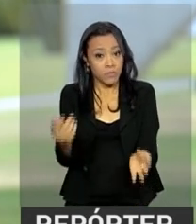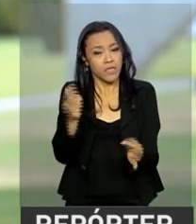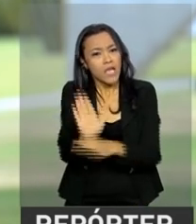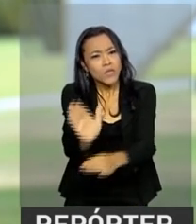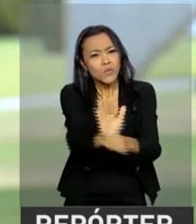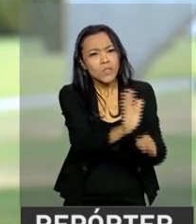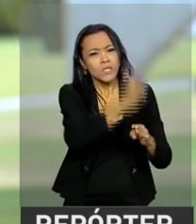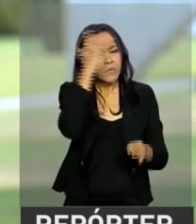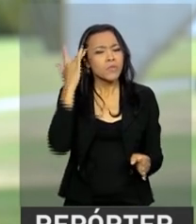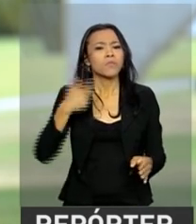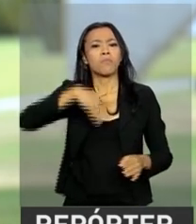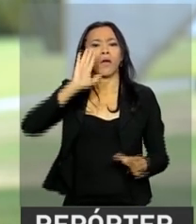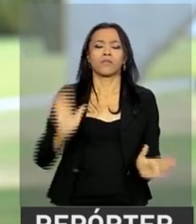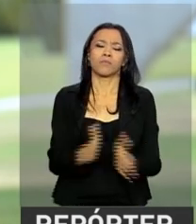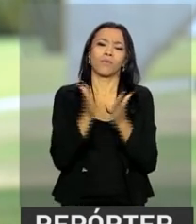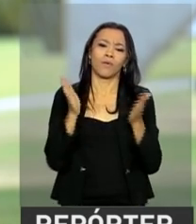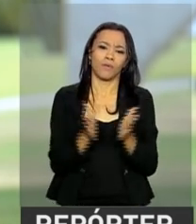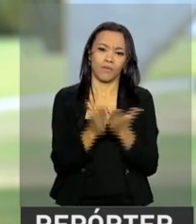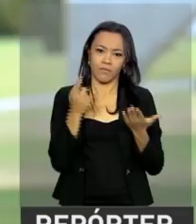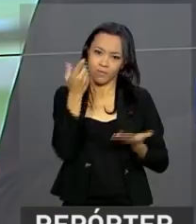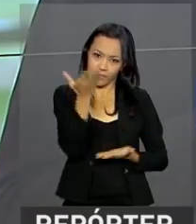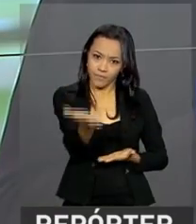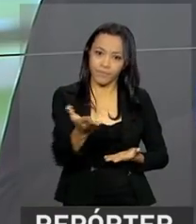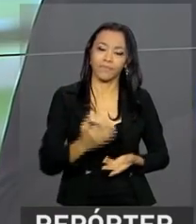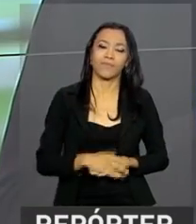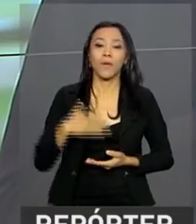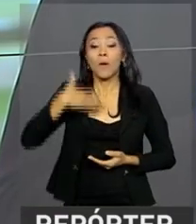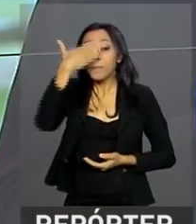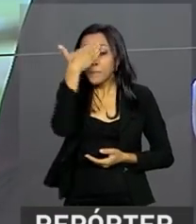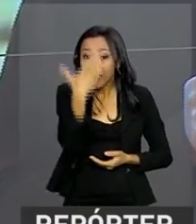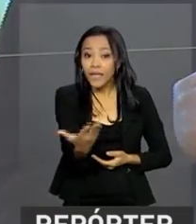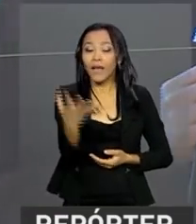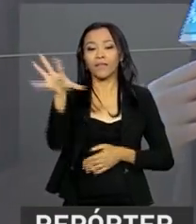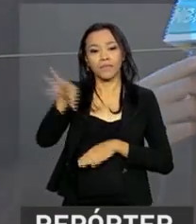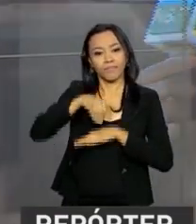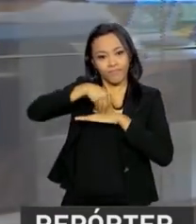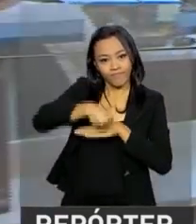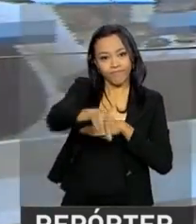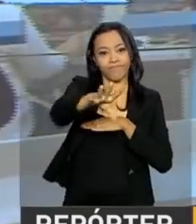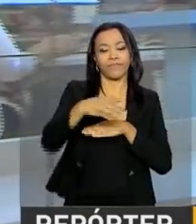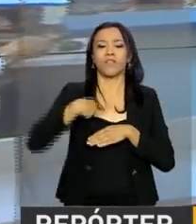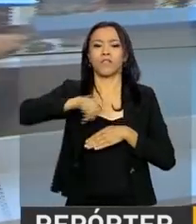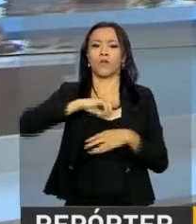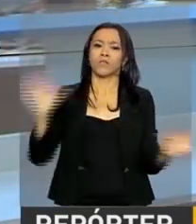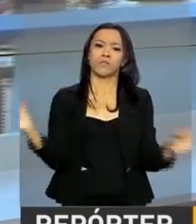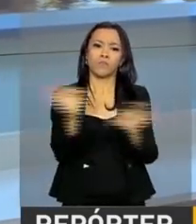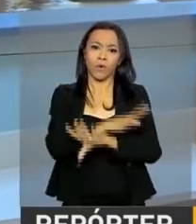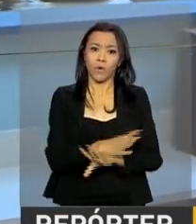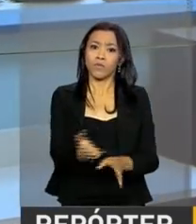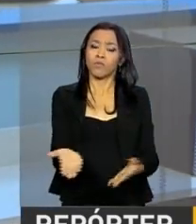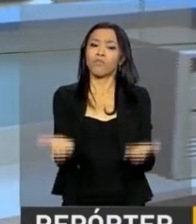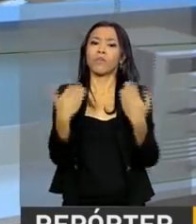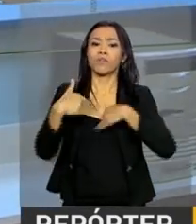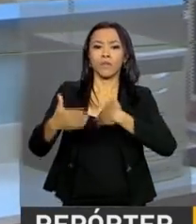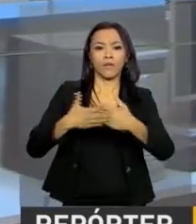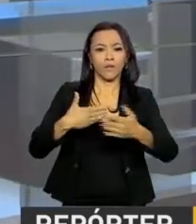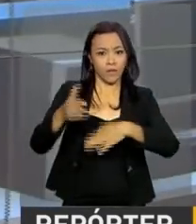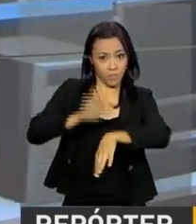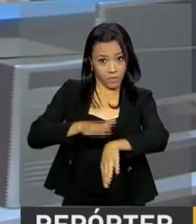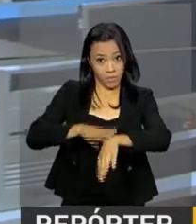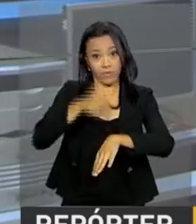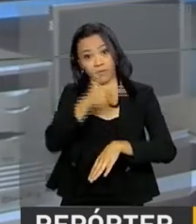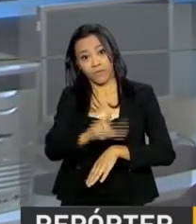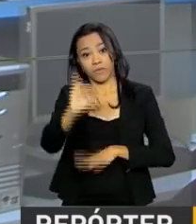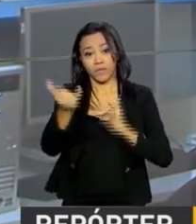mais pobres do país. É com você, Renata. Obrigada, Thaísa, pelas suas informações. E nós ficamos por aqui. Podemos voltar a qualquer momento com